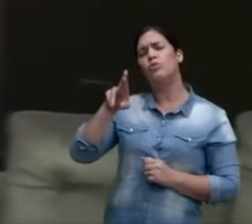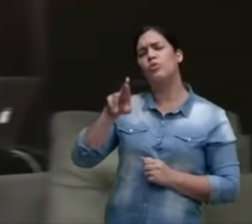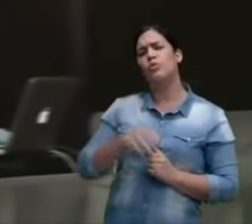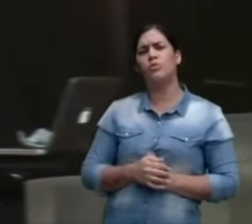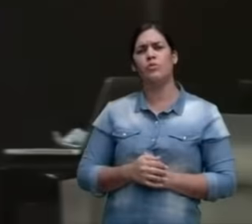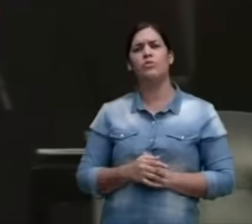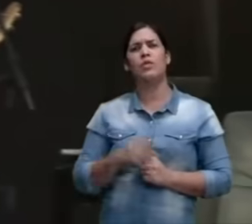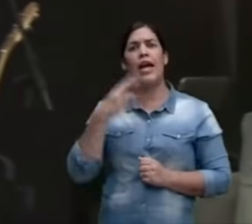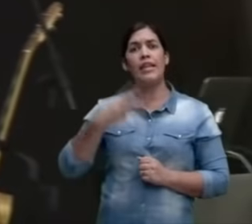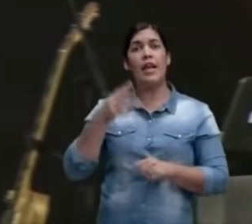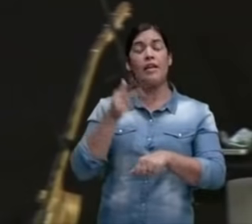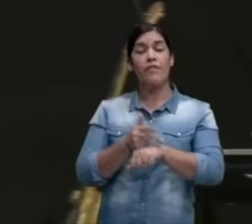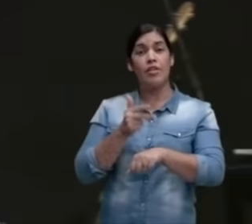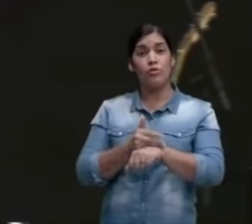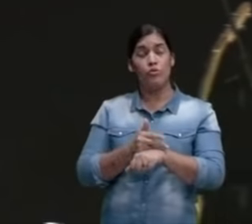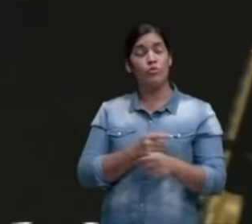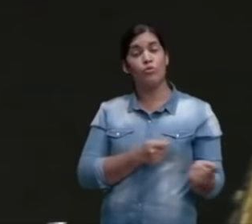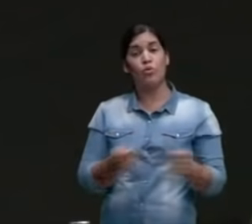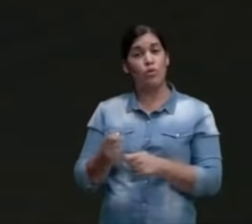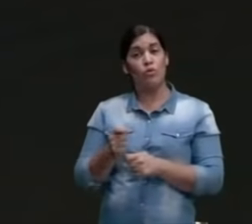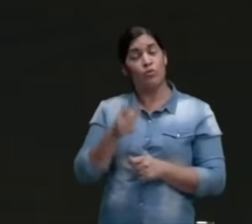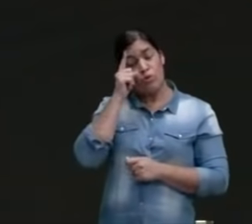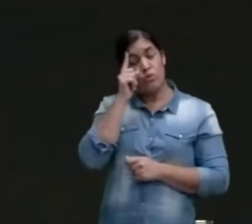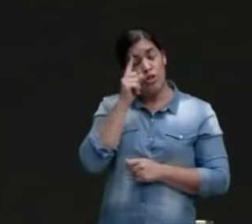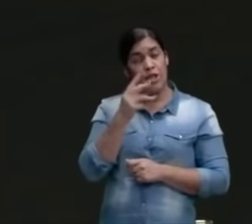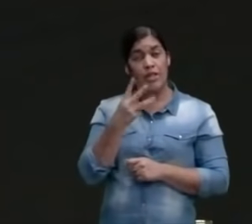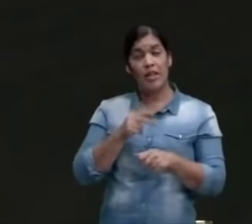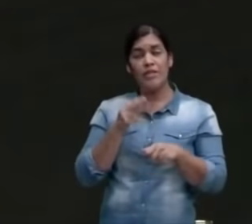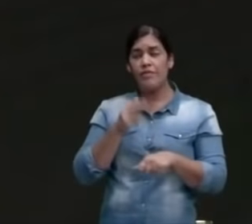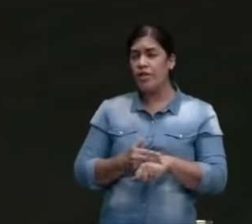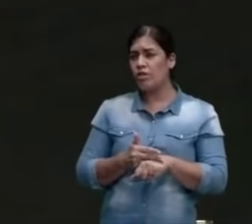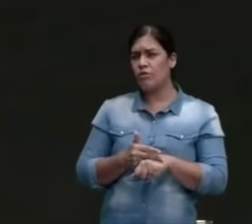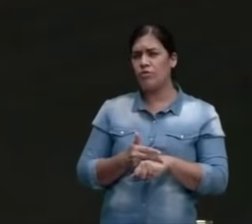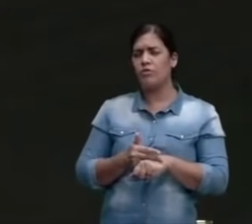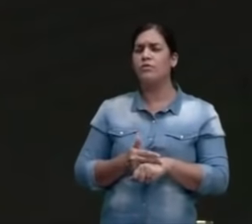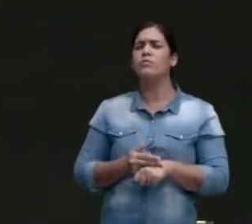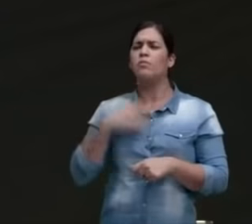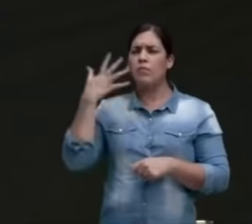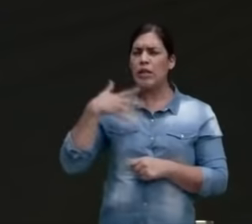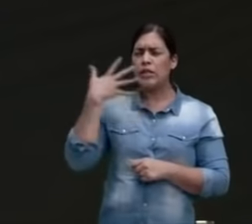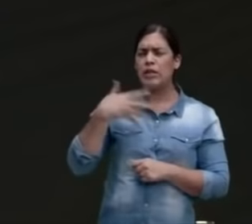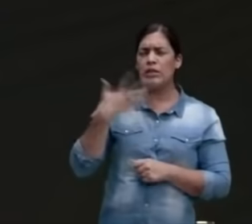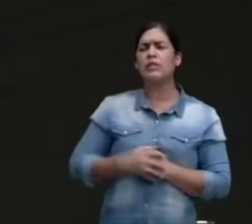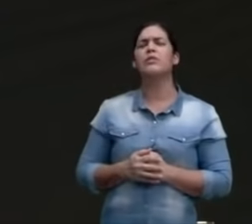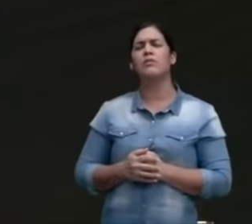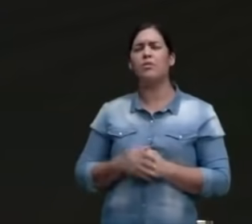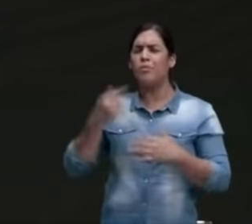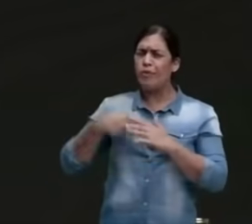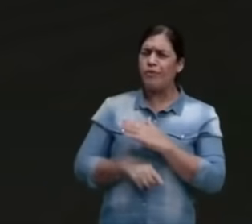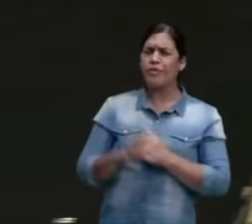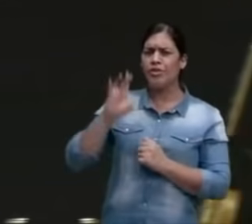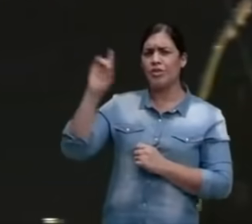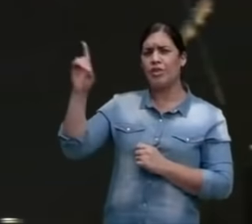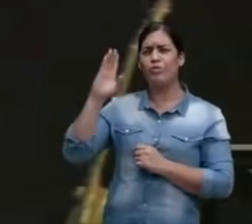três vídeos por dia na internet, com mensagens de altíssimo nível, do profundo de Deus para o